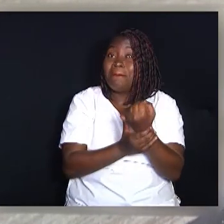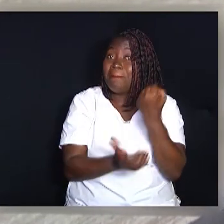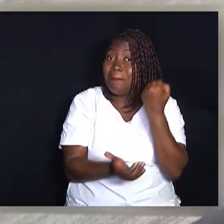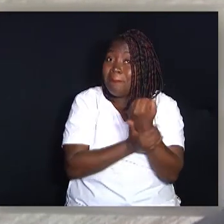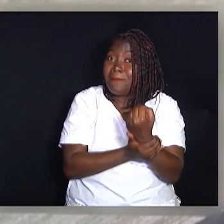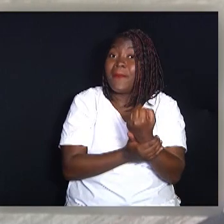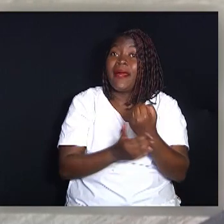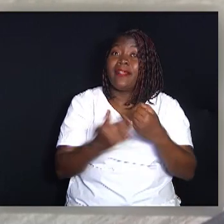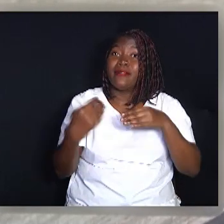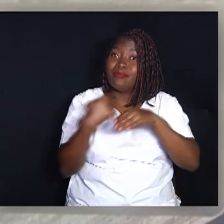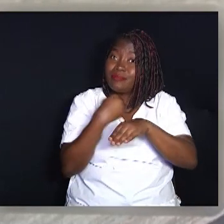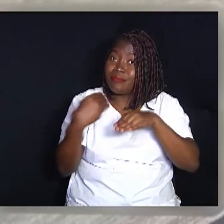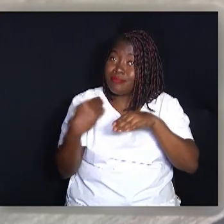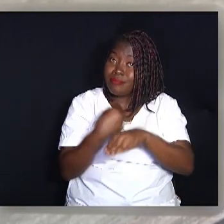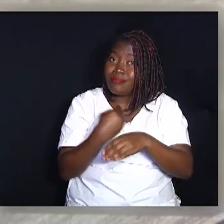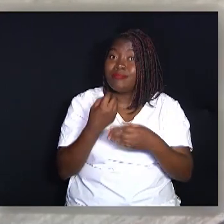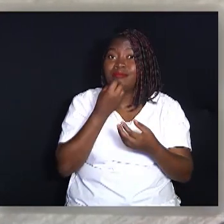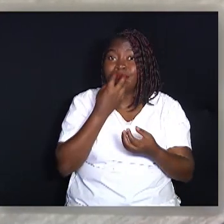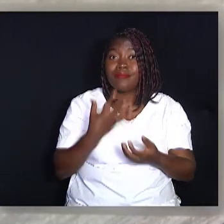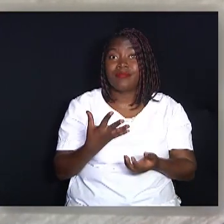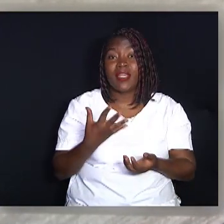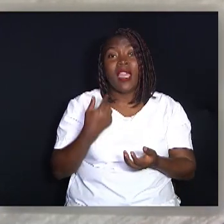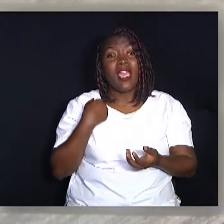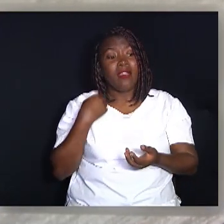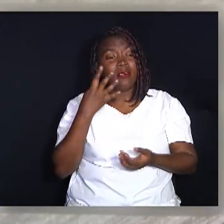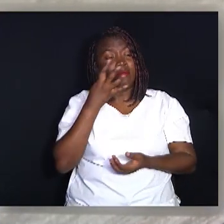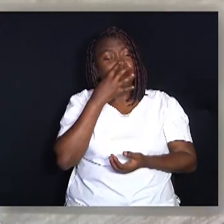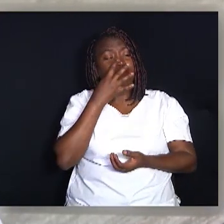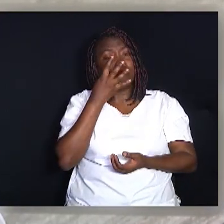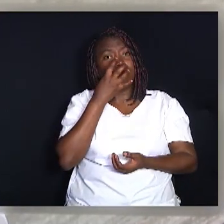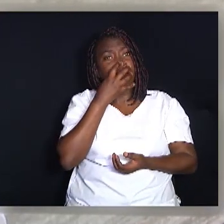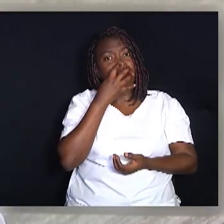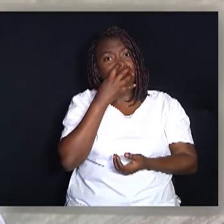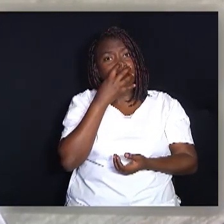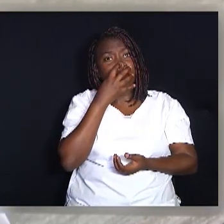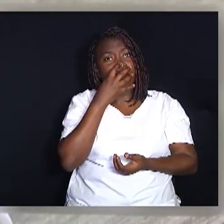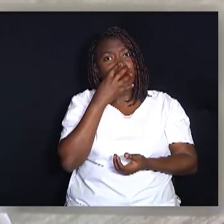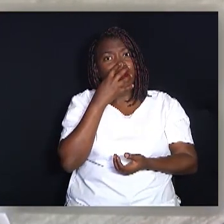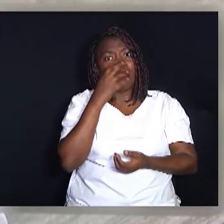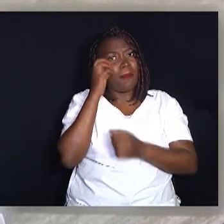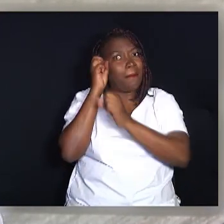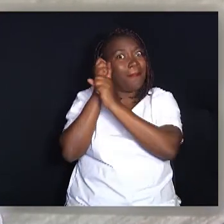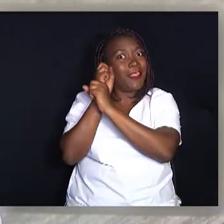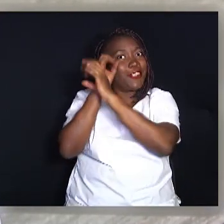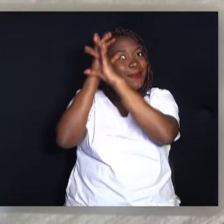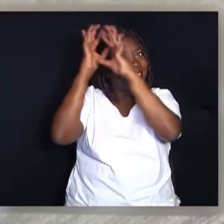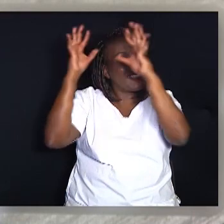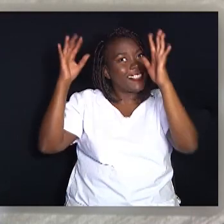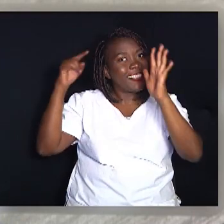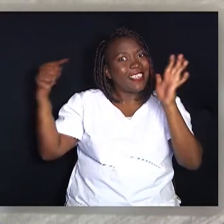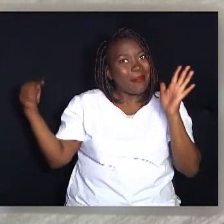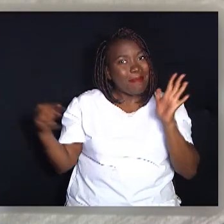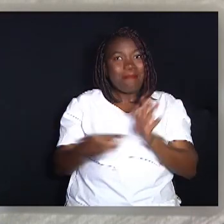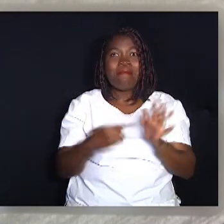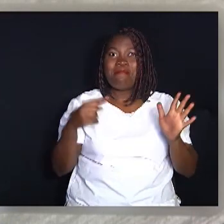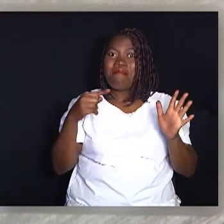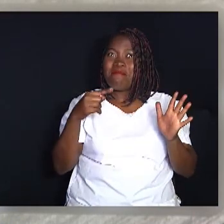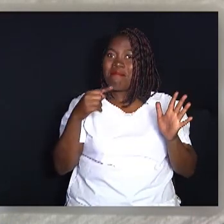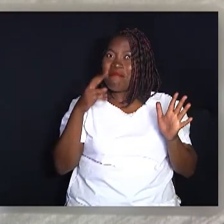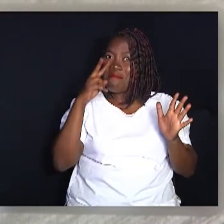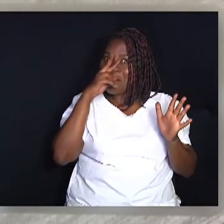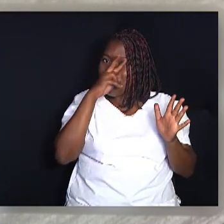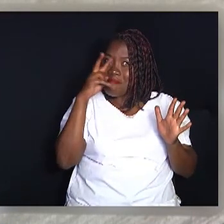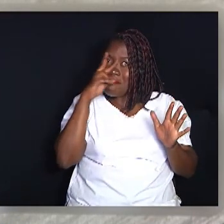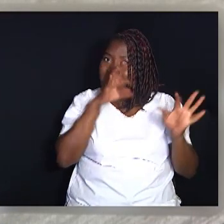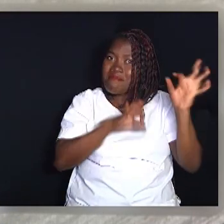seguro. Eu fiquei impressionado assim com a perspectiva e com a meta ousada que está sendo